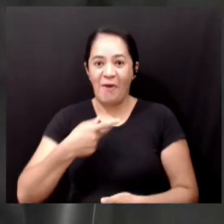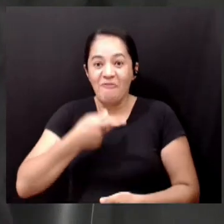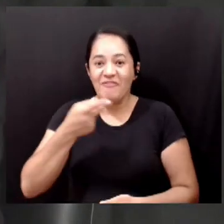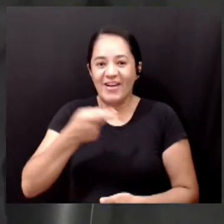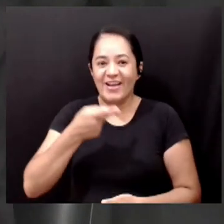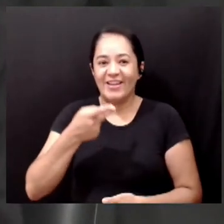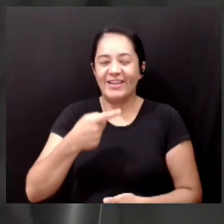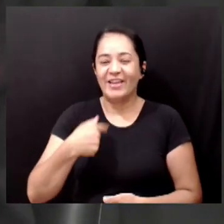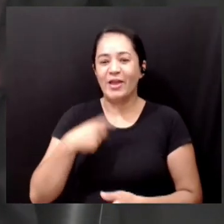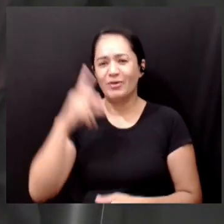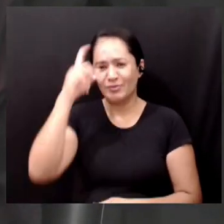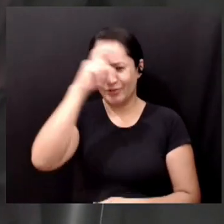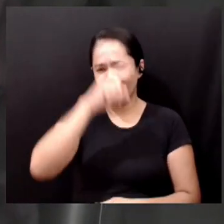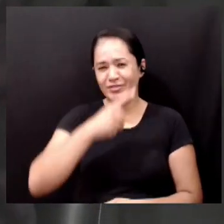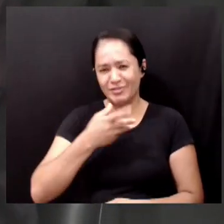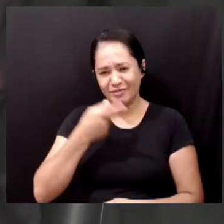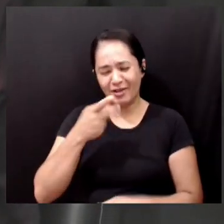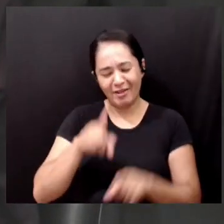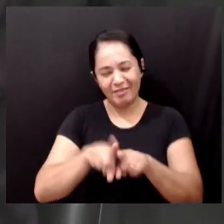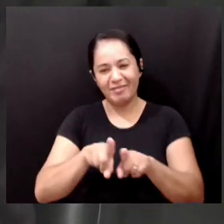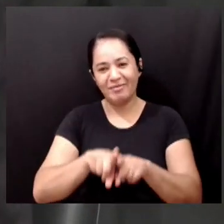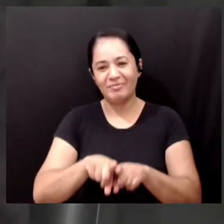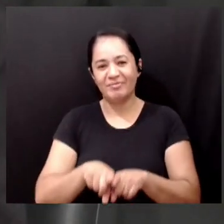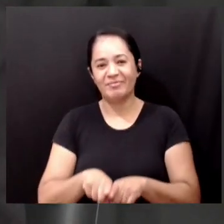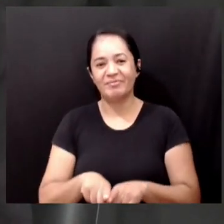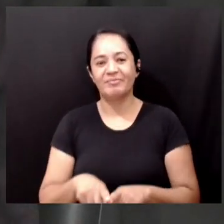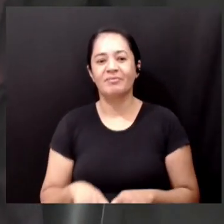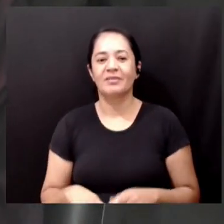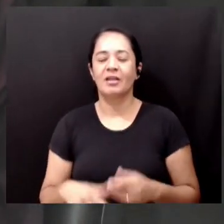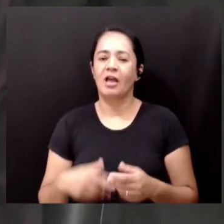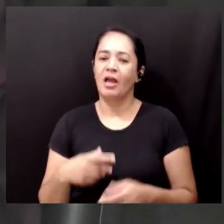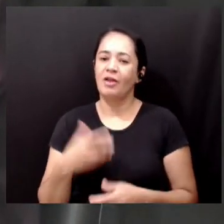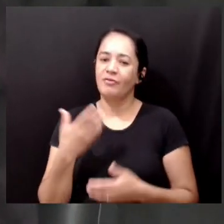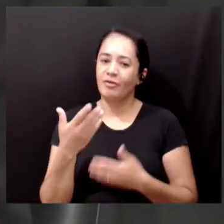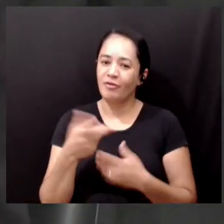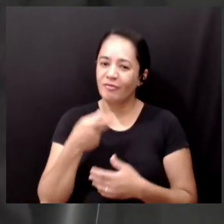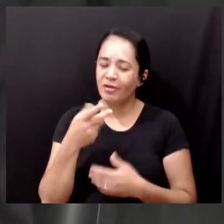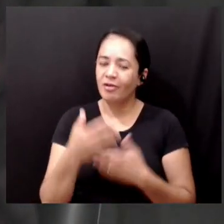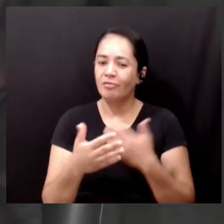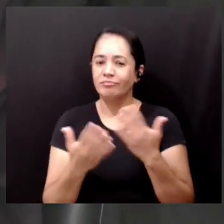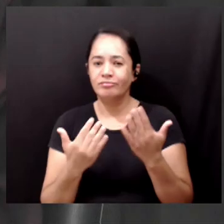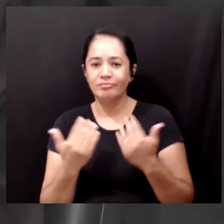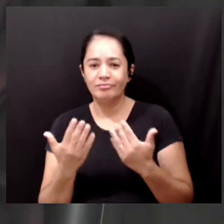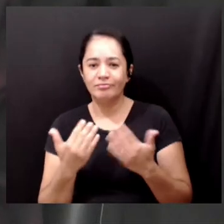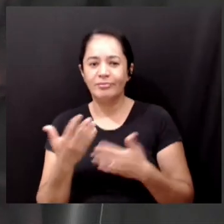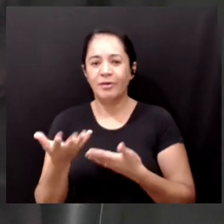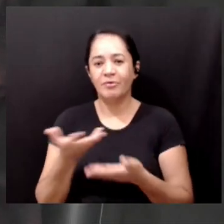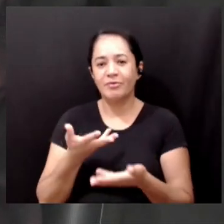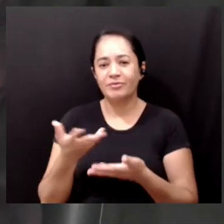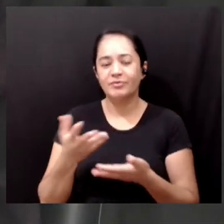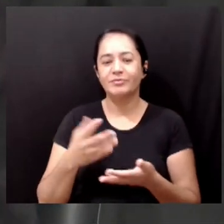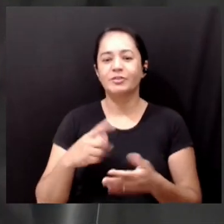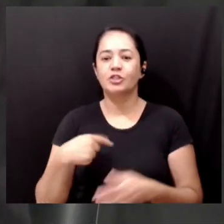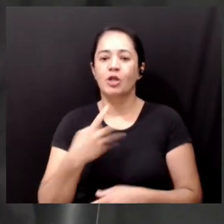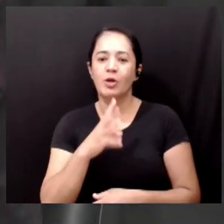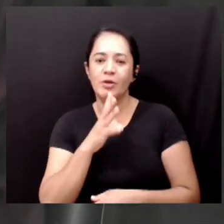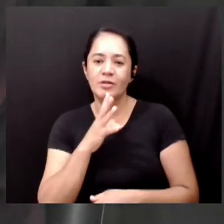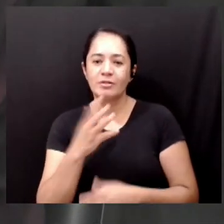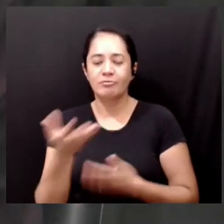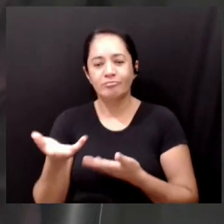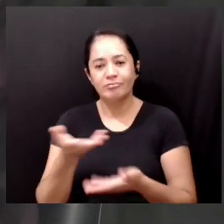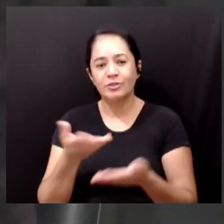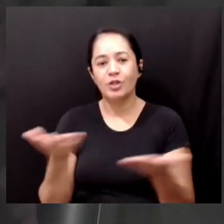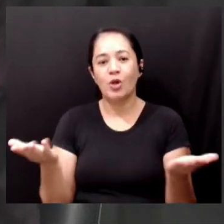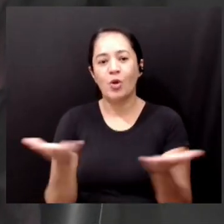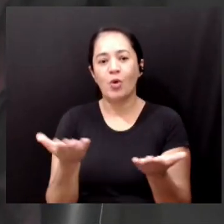falar também, mas aí eu fui falando com ela, fui conversando com ela, fomos nos conhecendo, né? E hoje nós somos